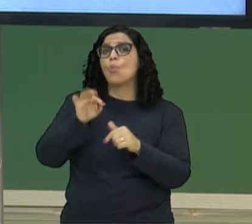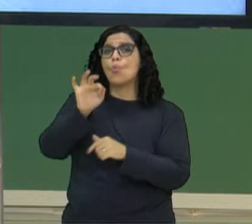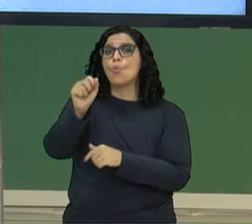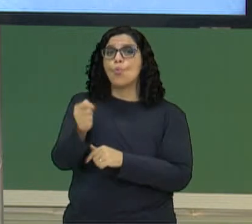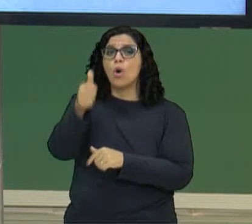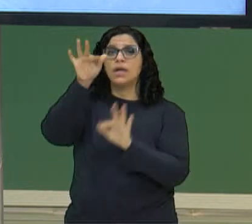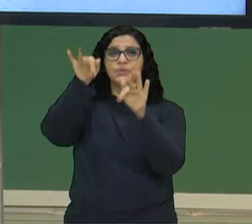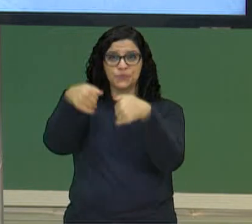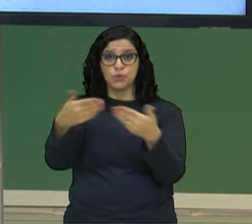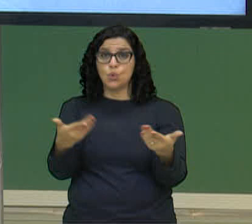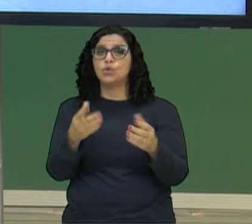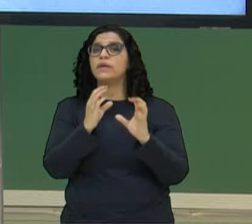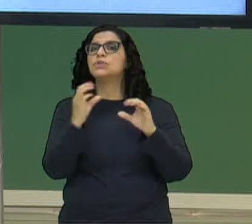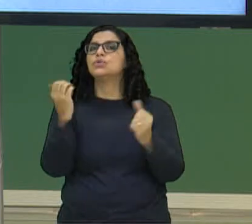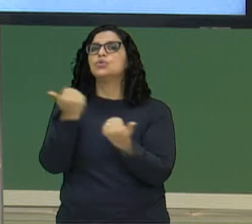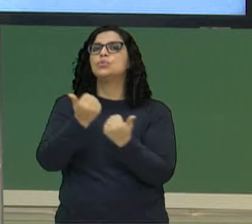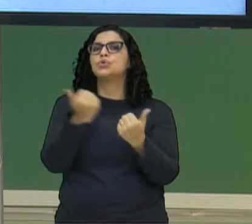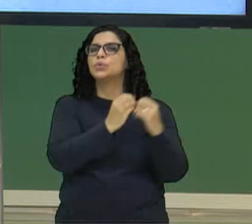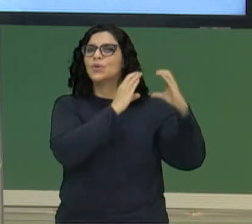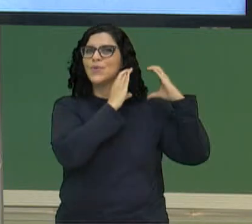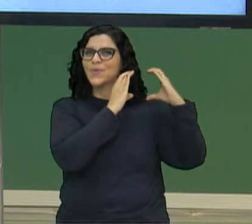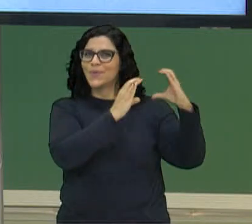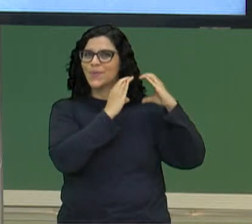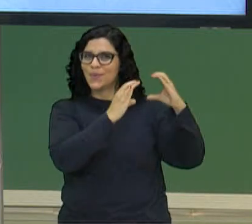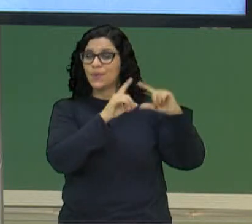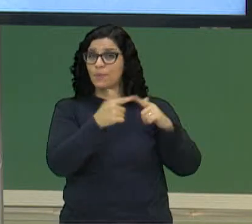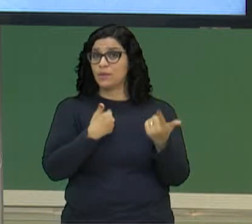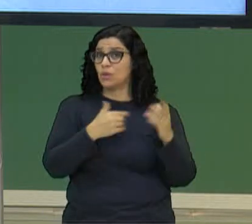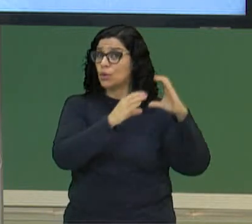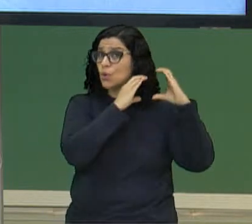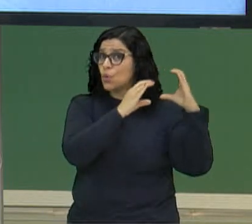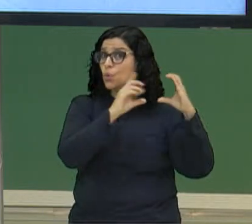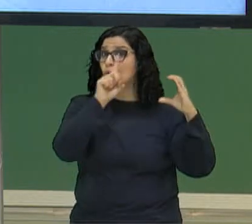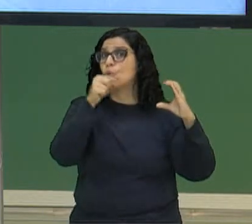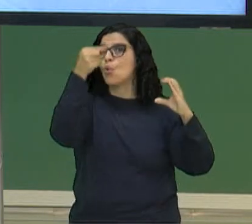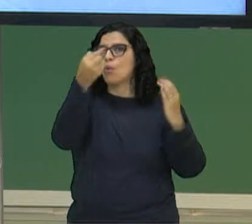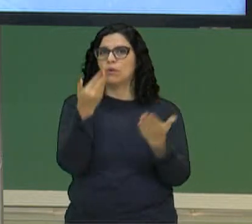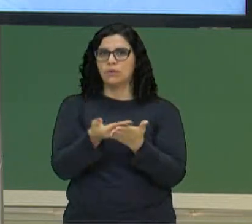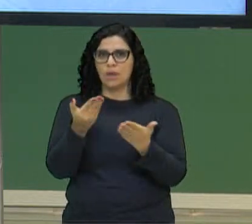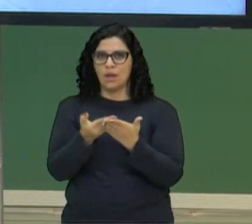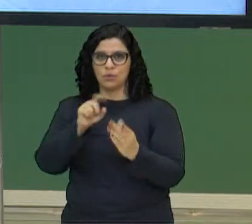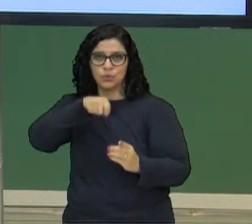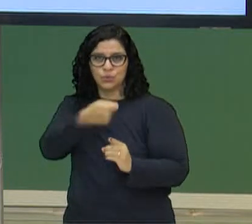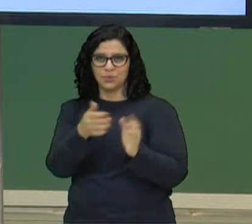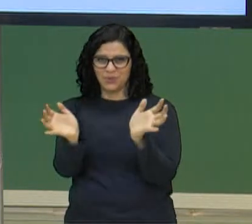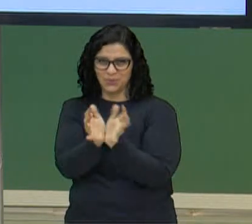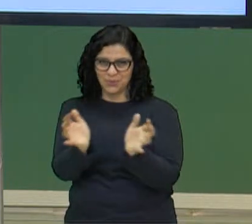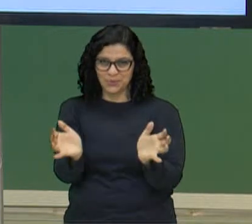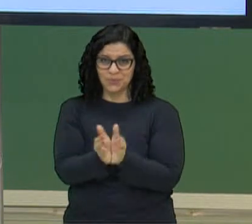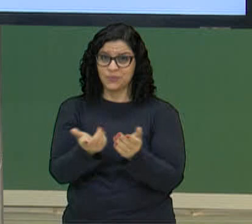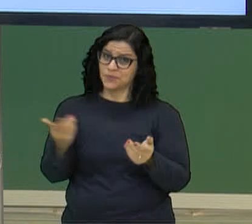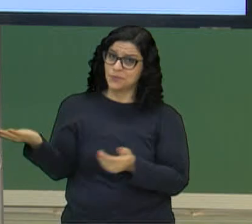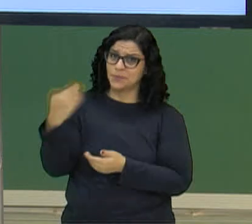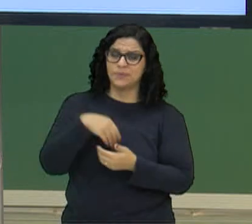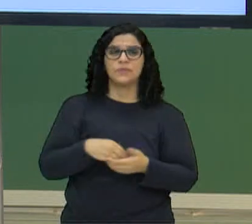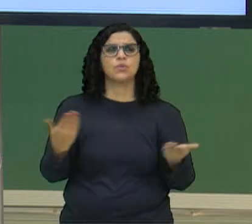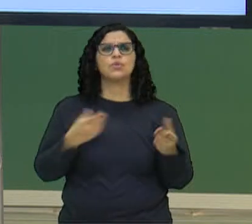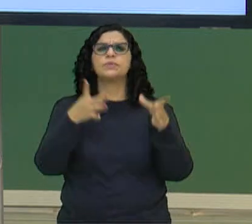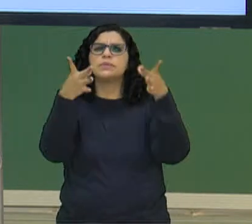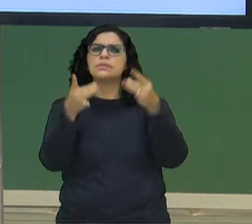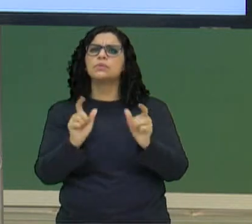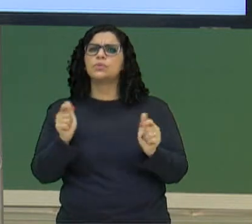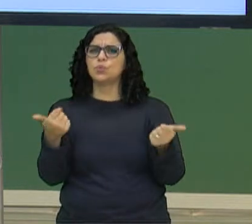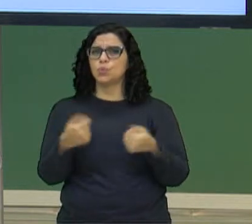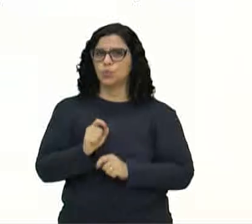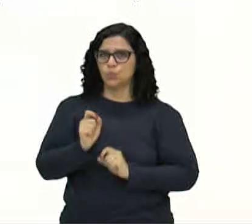sendo utilizar as fibras de coco. Mas deixa essa parte do coco para a aula referente a esse grupo. Vamos lá. O que nós vamos detalhar